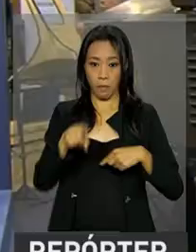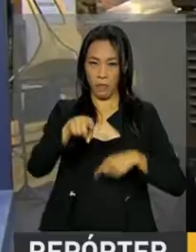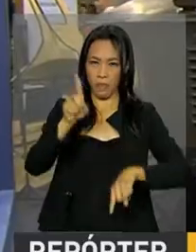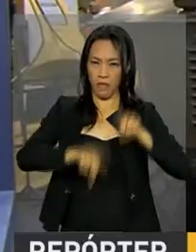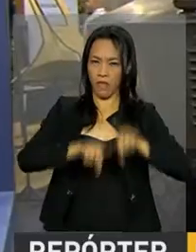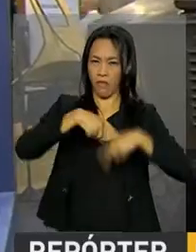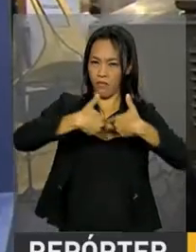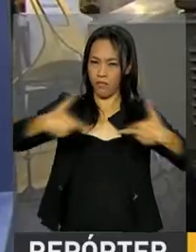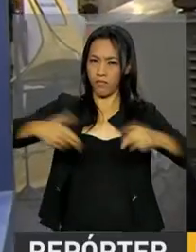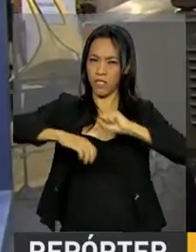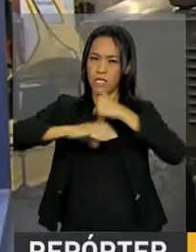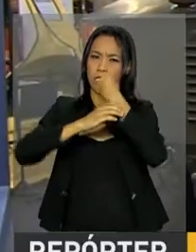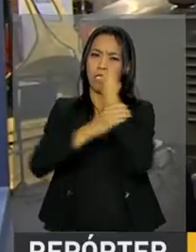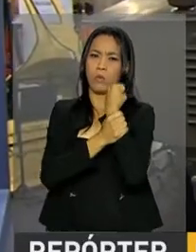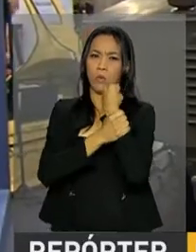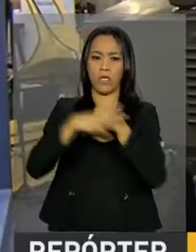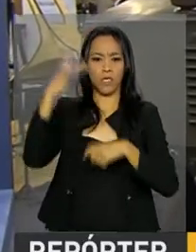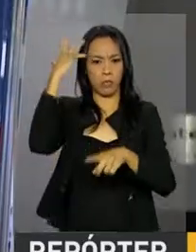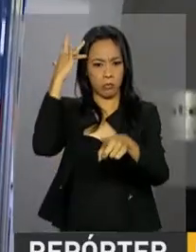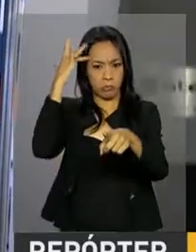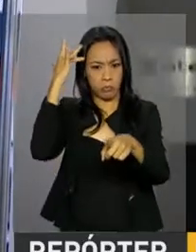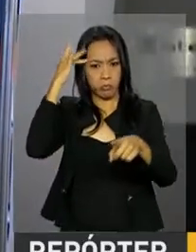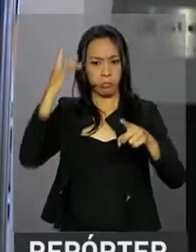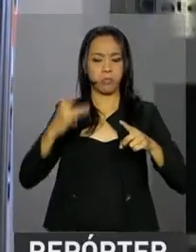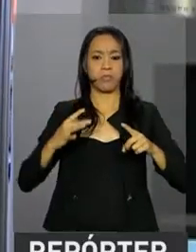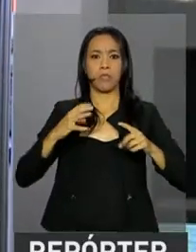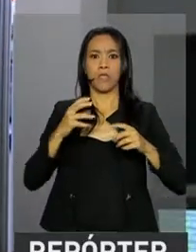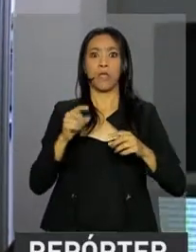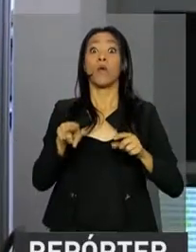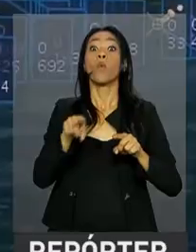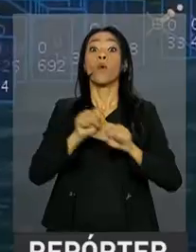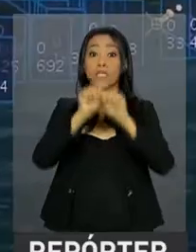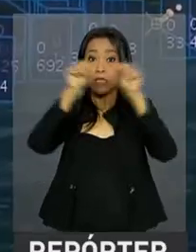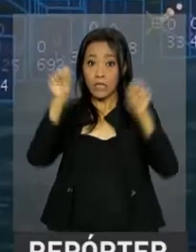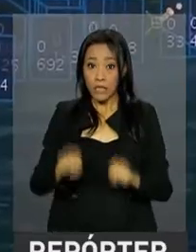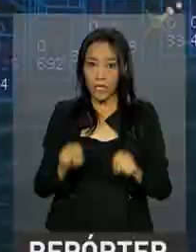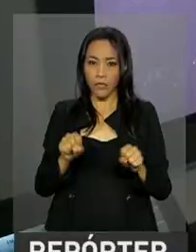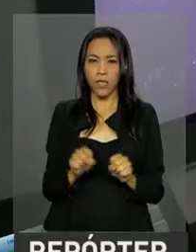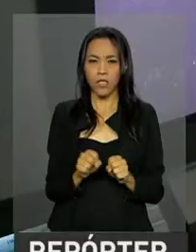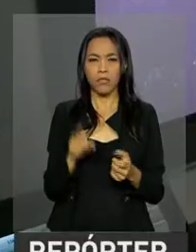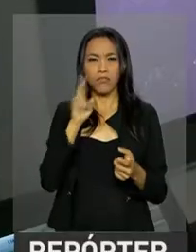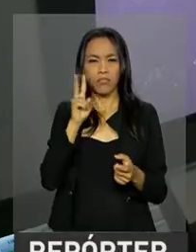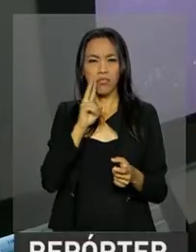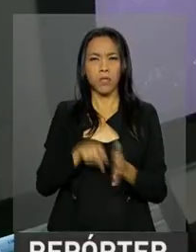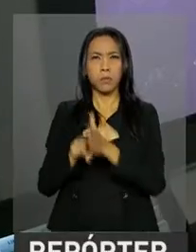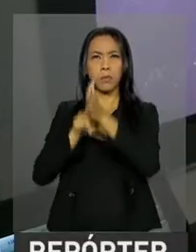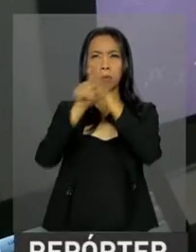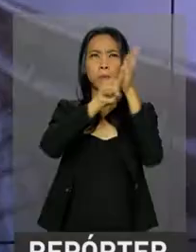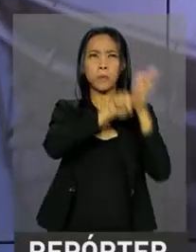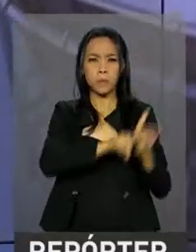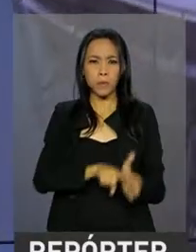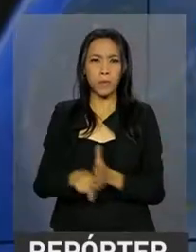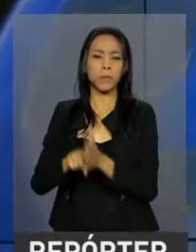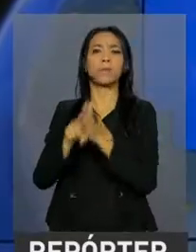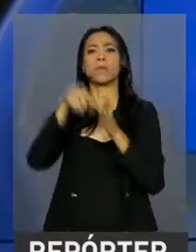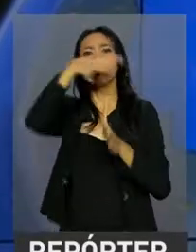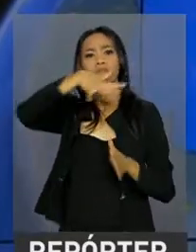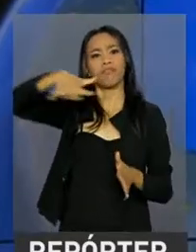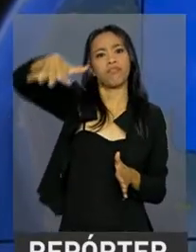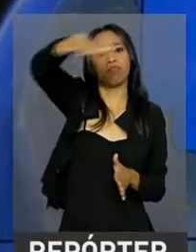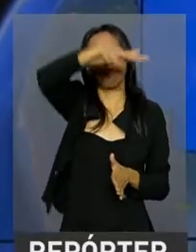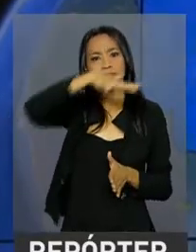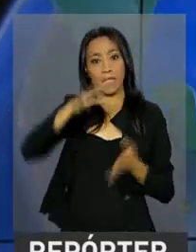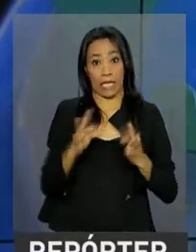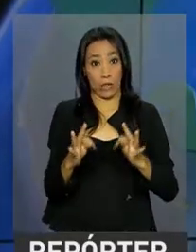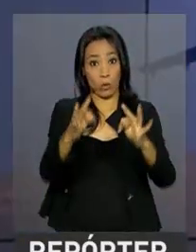Equipamentos de segurança de última geração, sistemas de monitoramento do espaço aéreo com a mais alta tecnologia e tudo o que